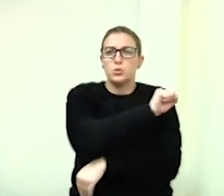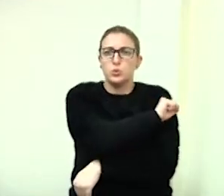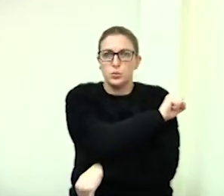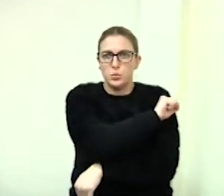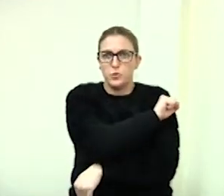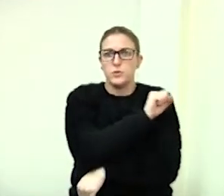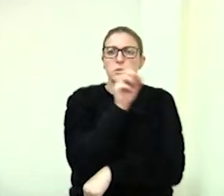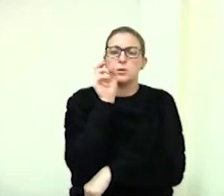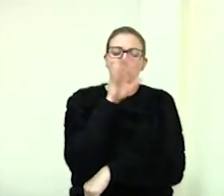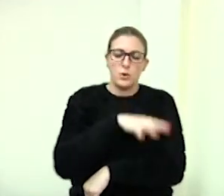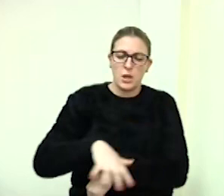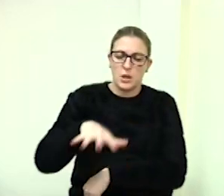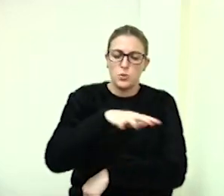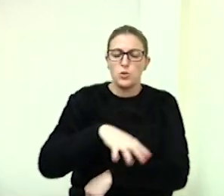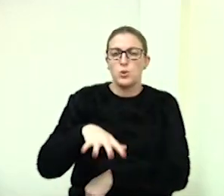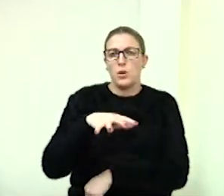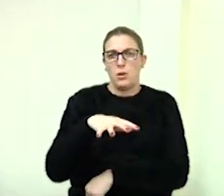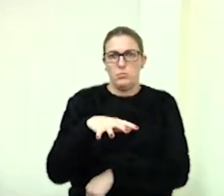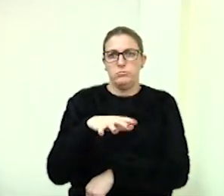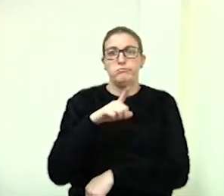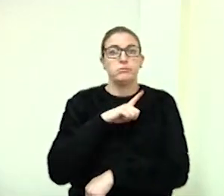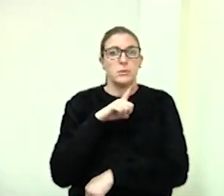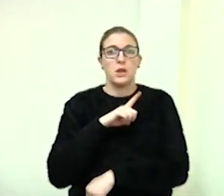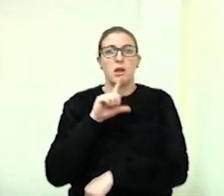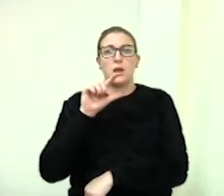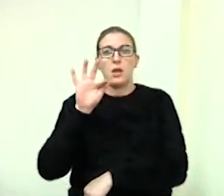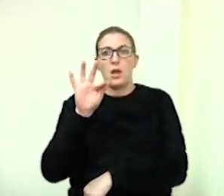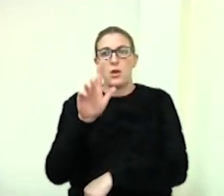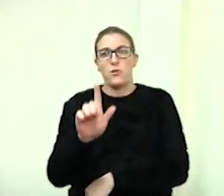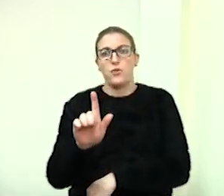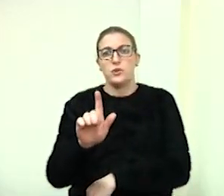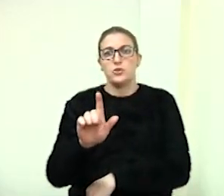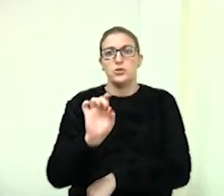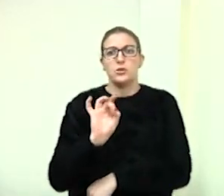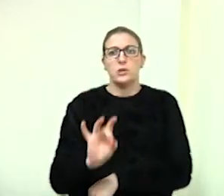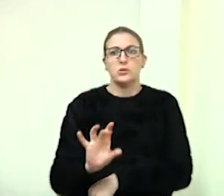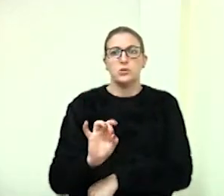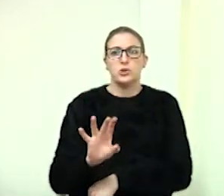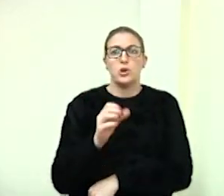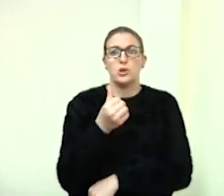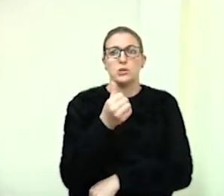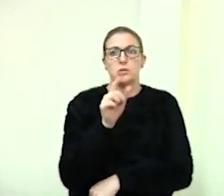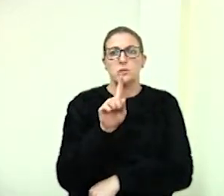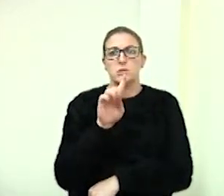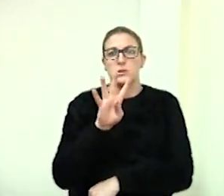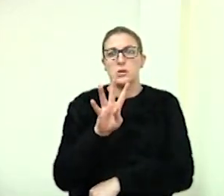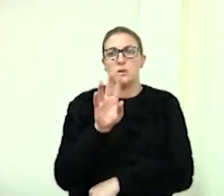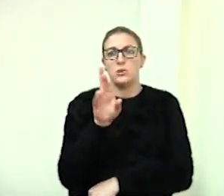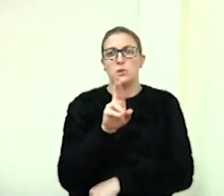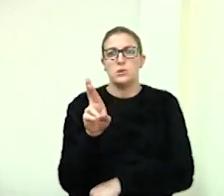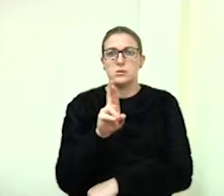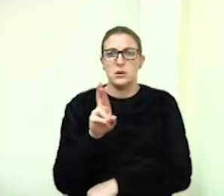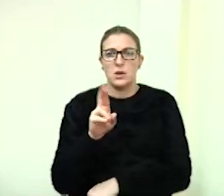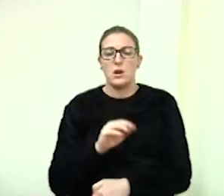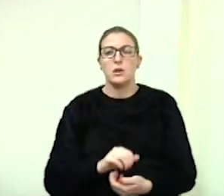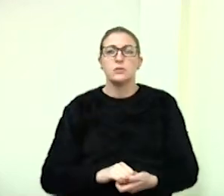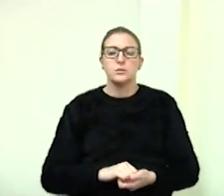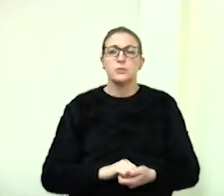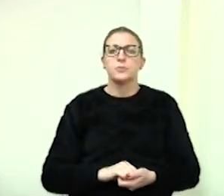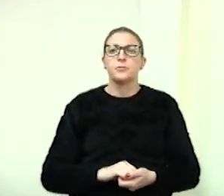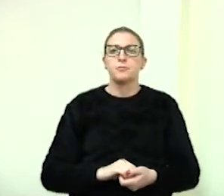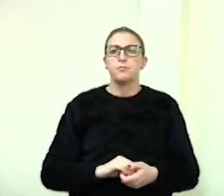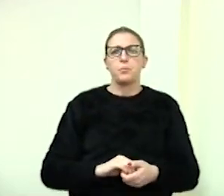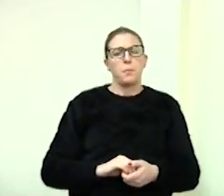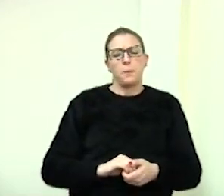como eu disse antes, com um FG de 614 reais. Pelo valor, não valeria a pena assumir uma função tão